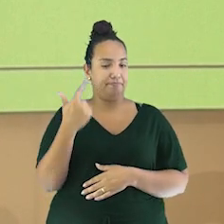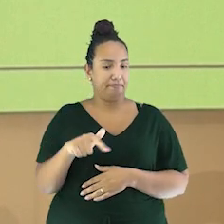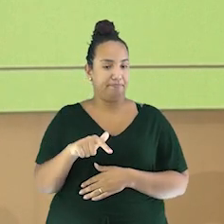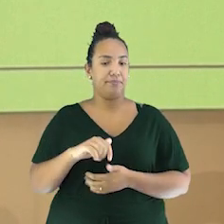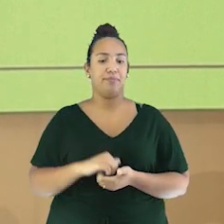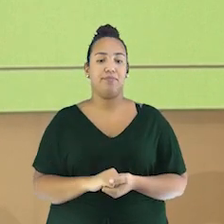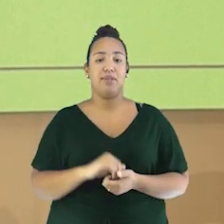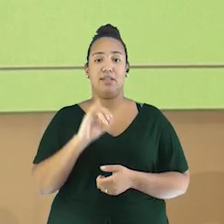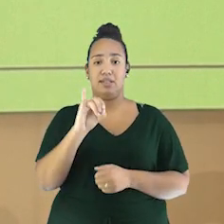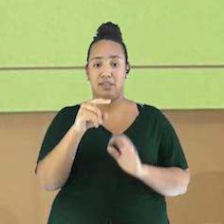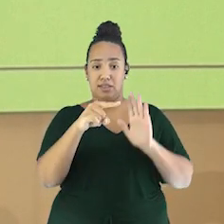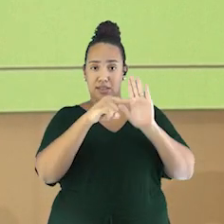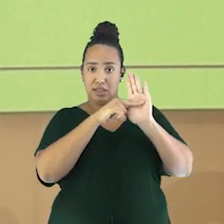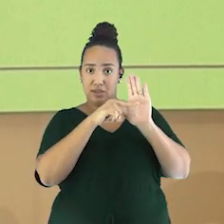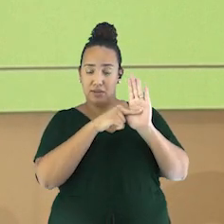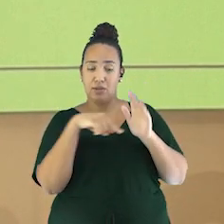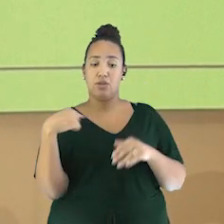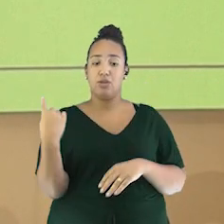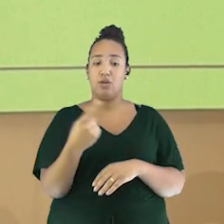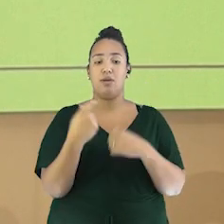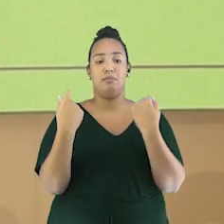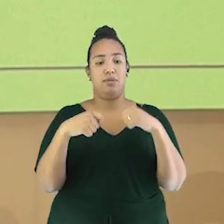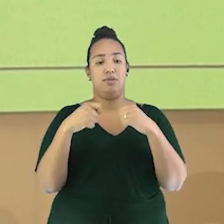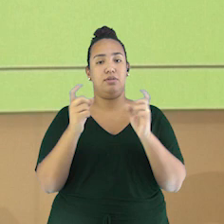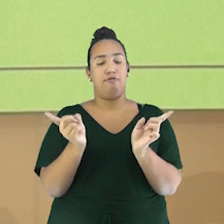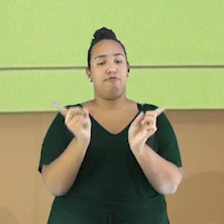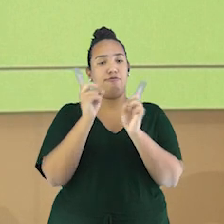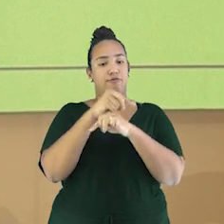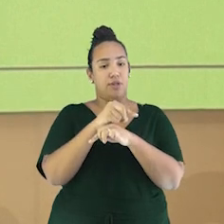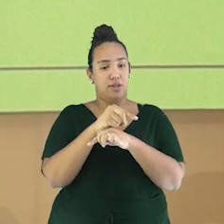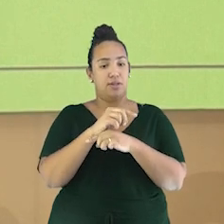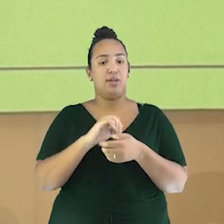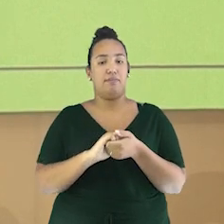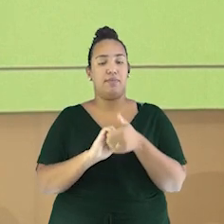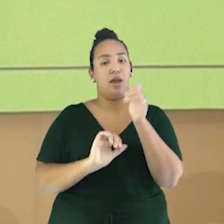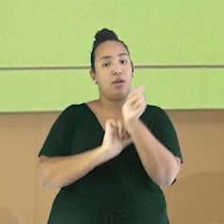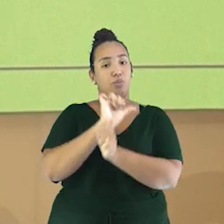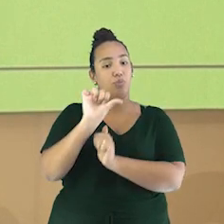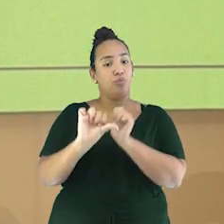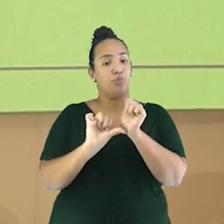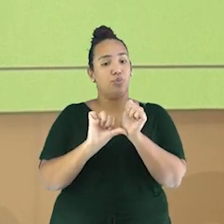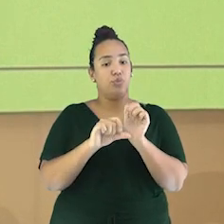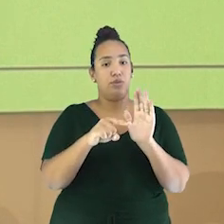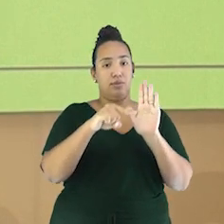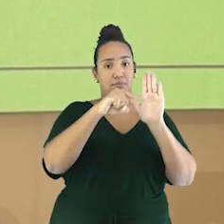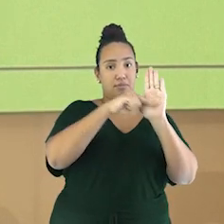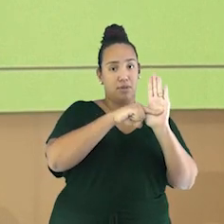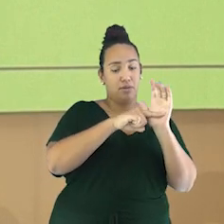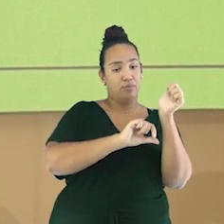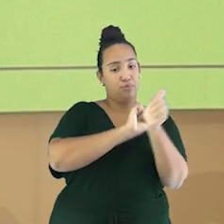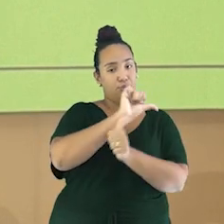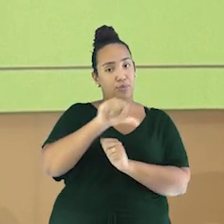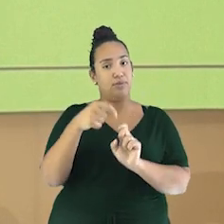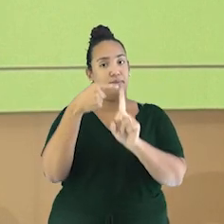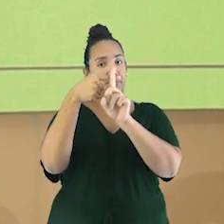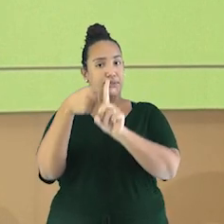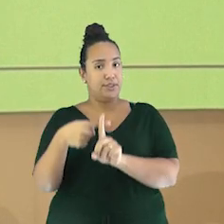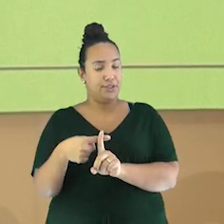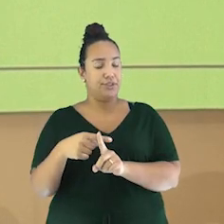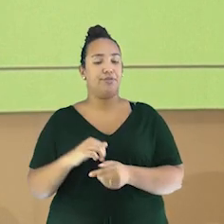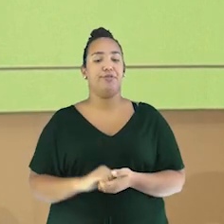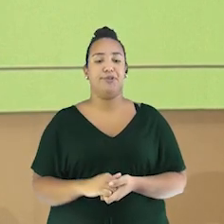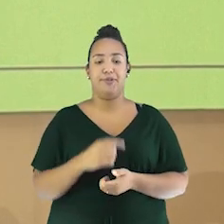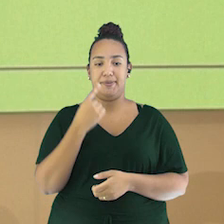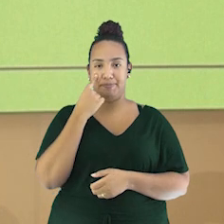é negativo, temos que inverter a fração e transformar o expoente negativo em positivo.